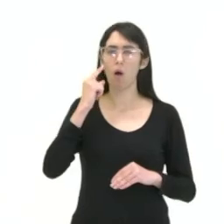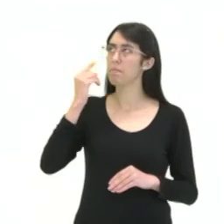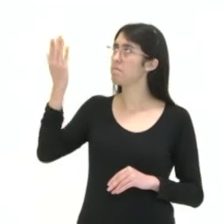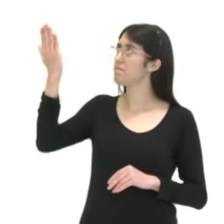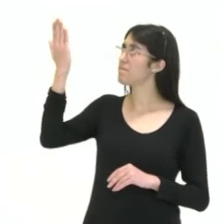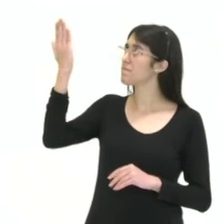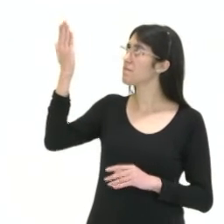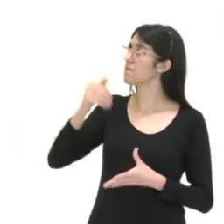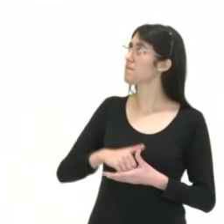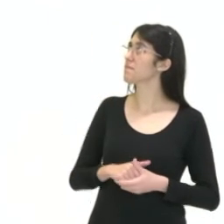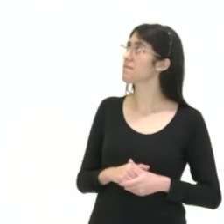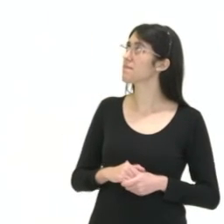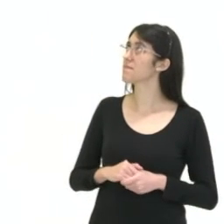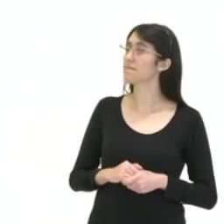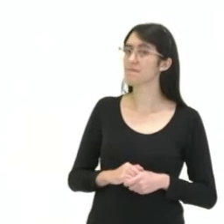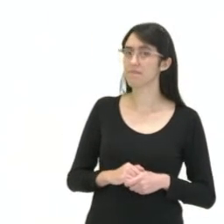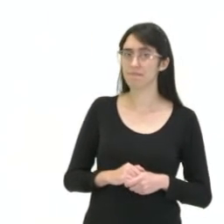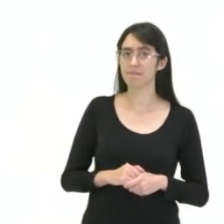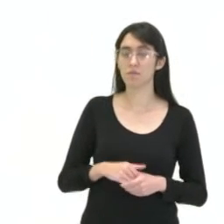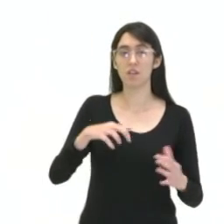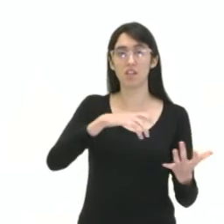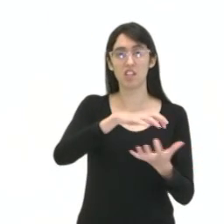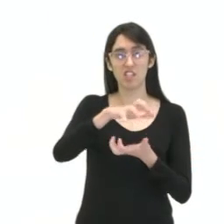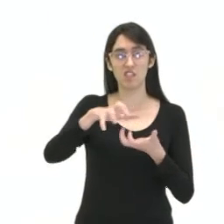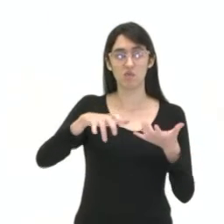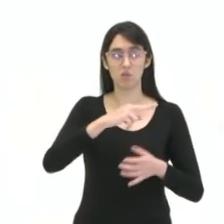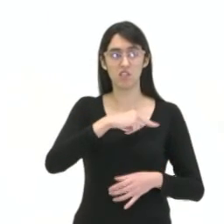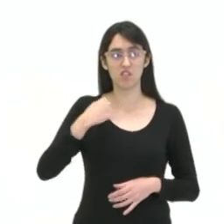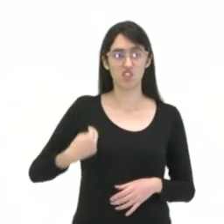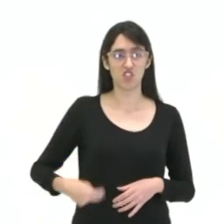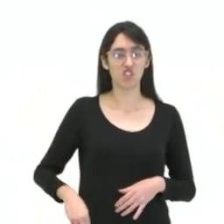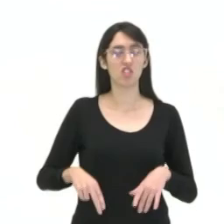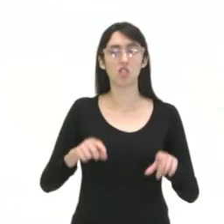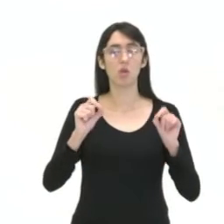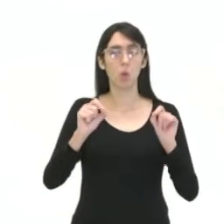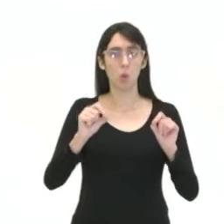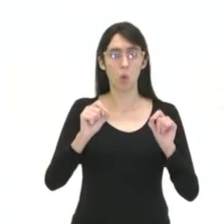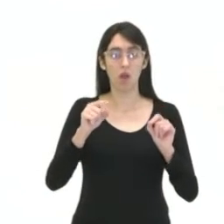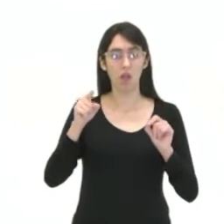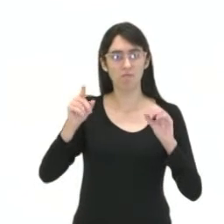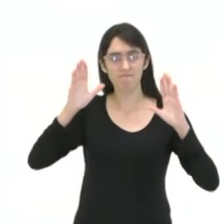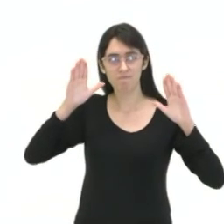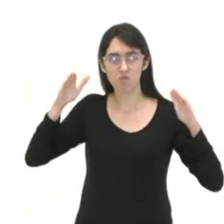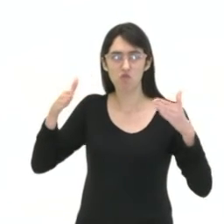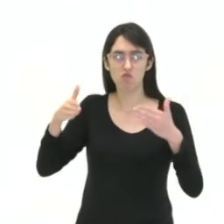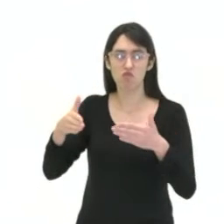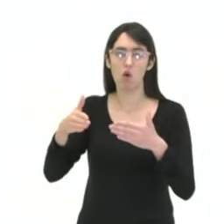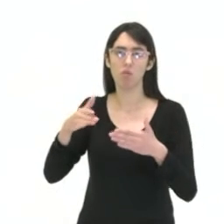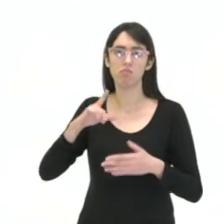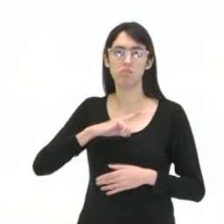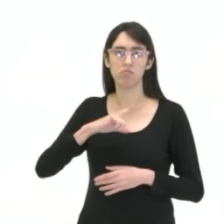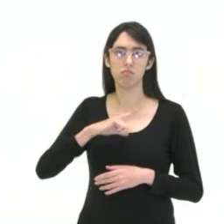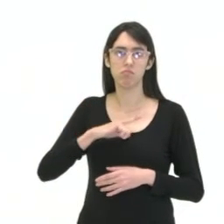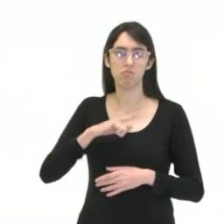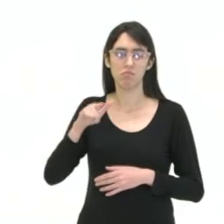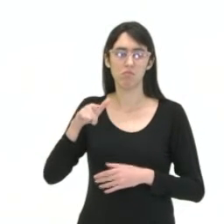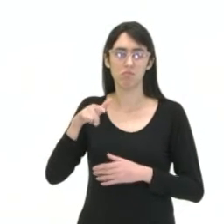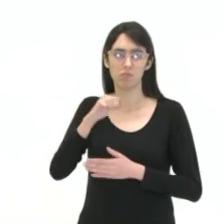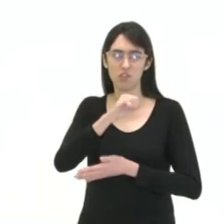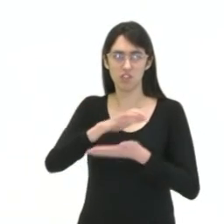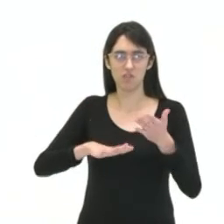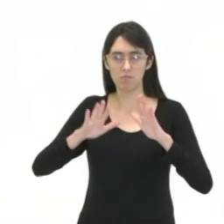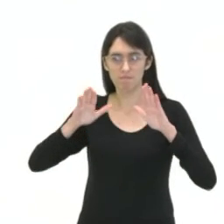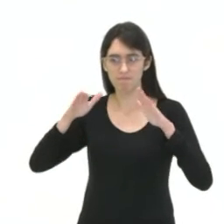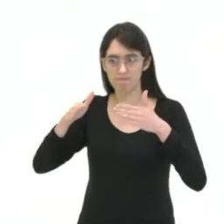tela. A Revolução Chinesa, ela vai ser o foco, né, da nossa atividade